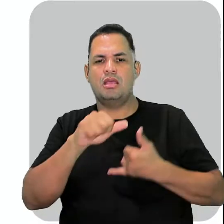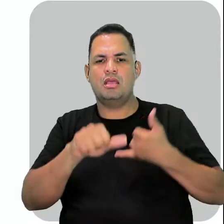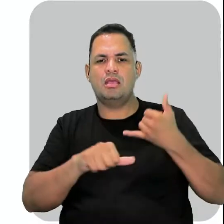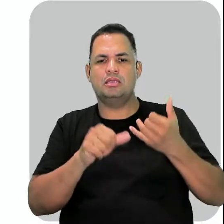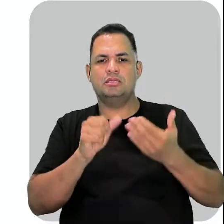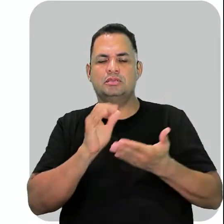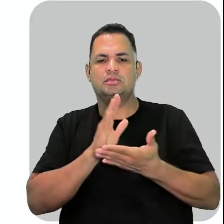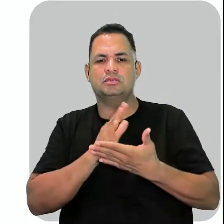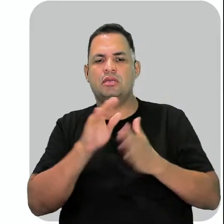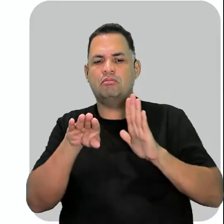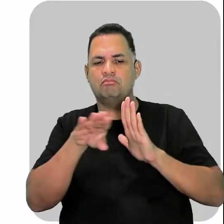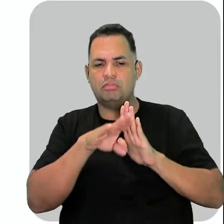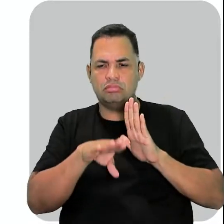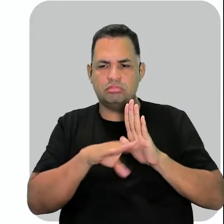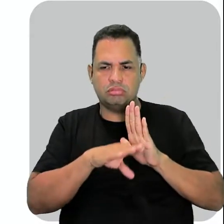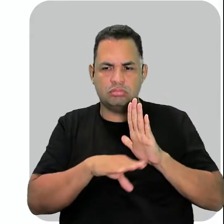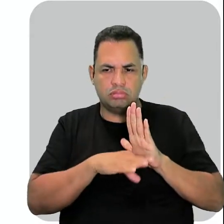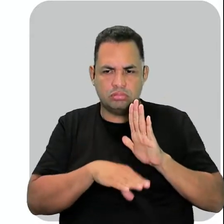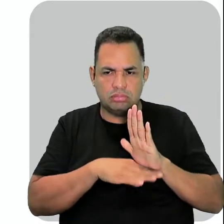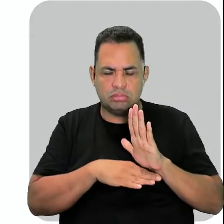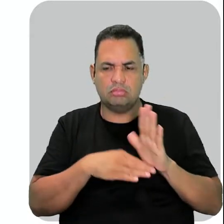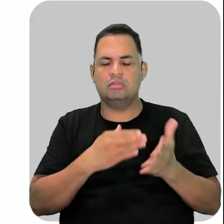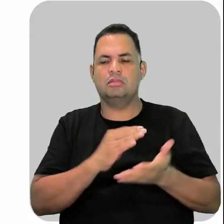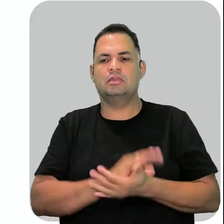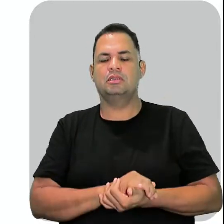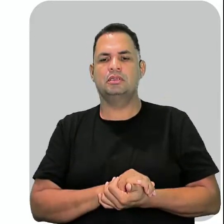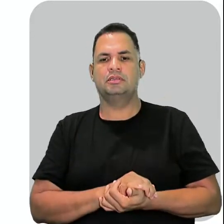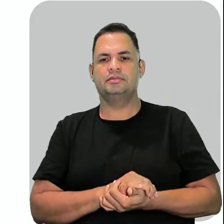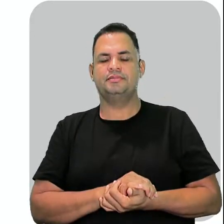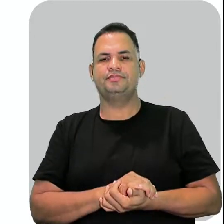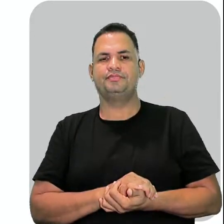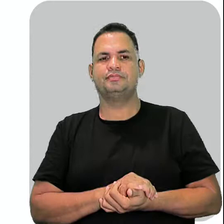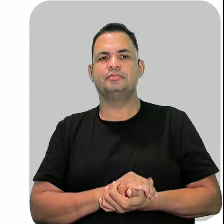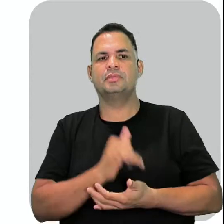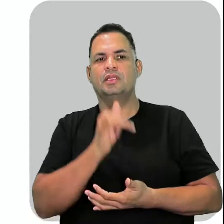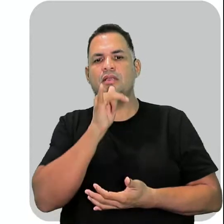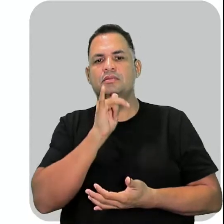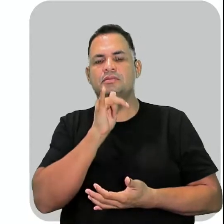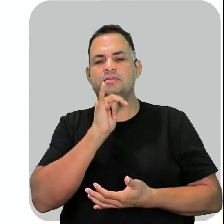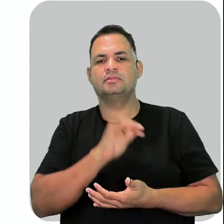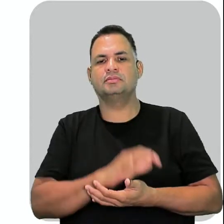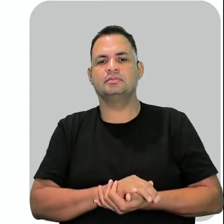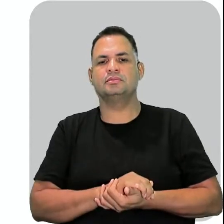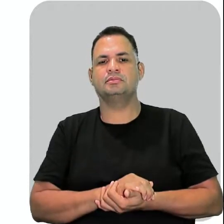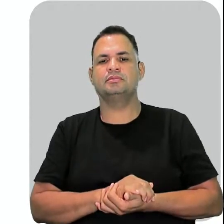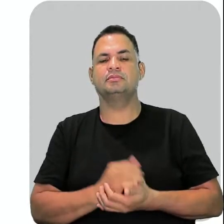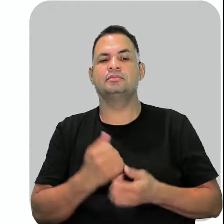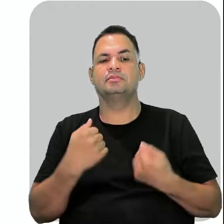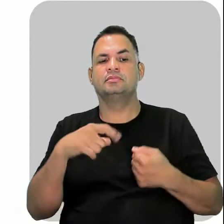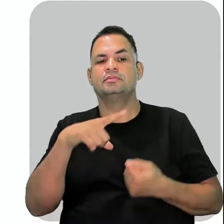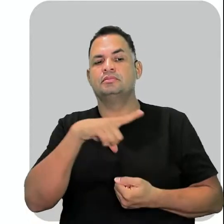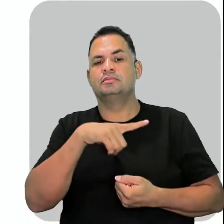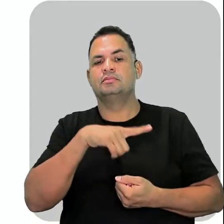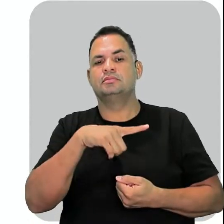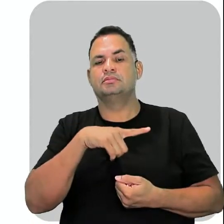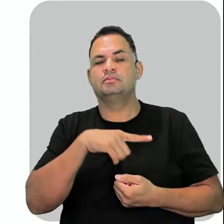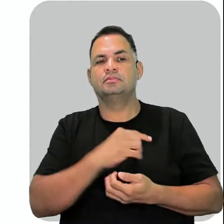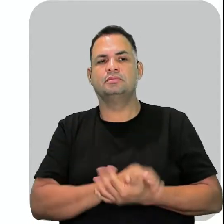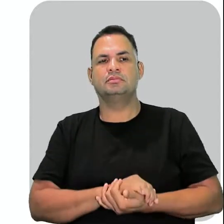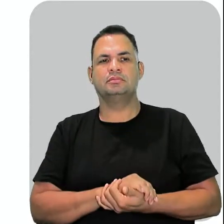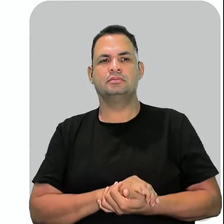do polímero de adição, que elas ocorrem basicamente simultaneamente. Então, por exemplo, a gente pode ter, deixa eu fazer